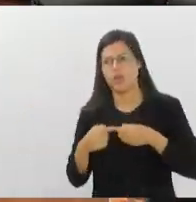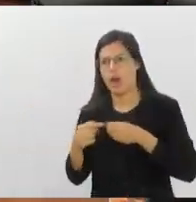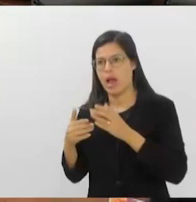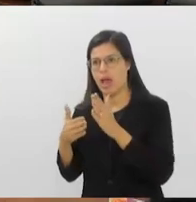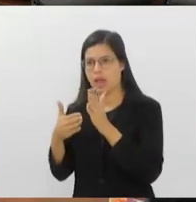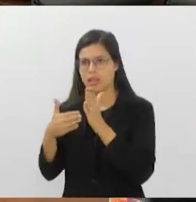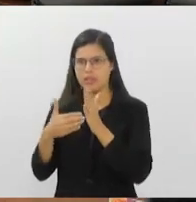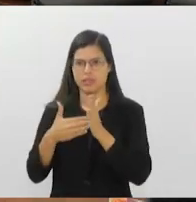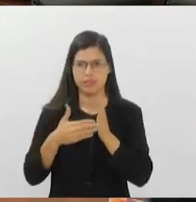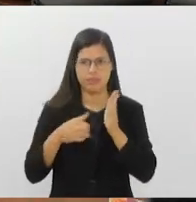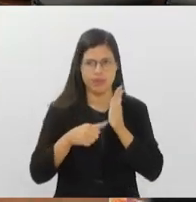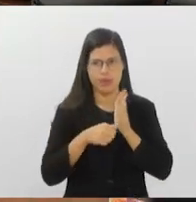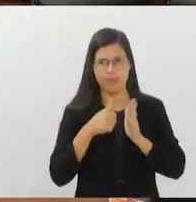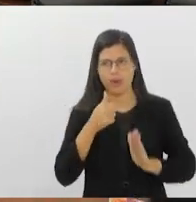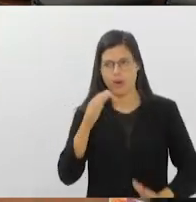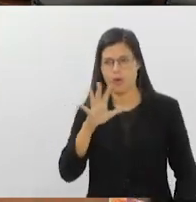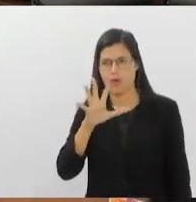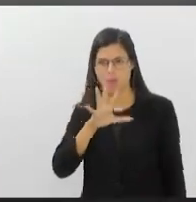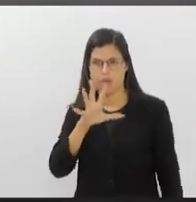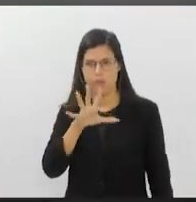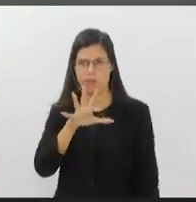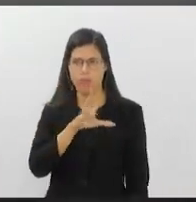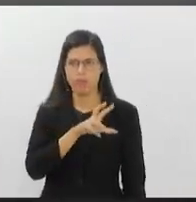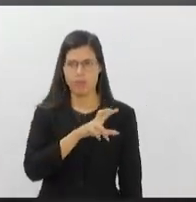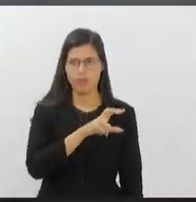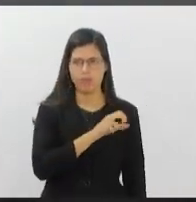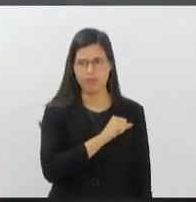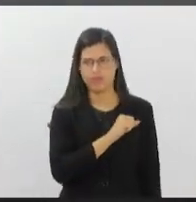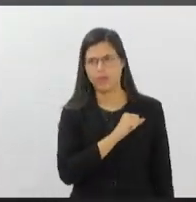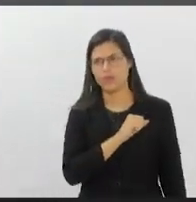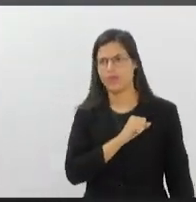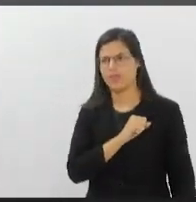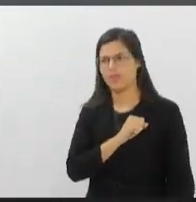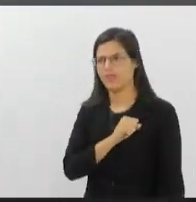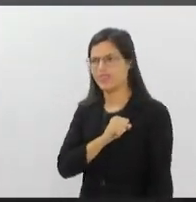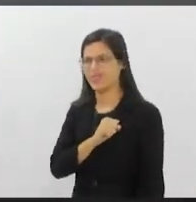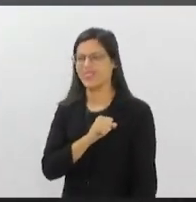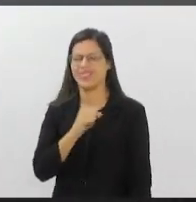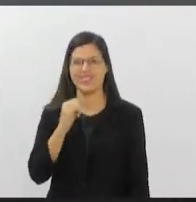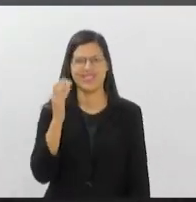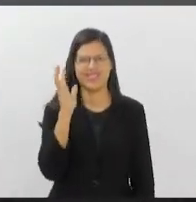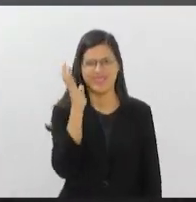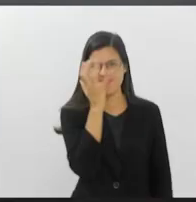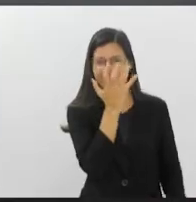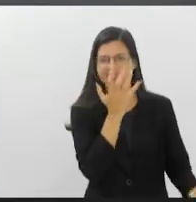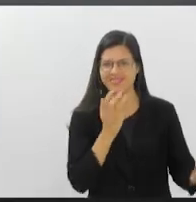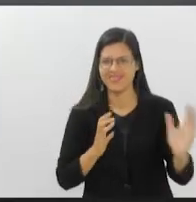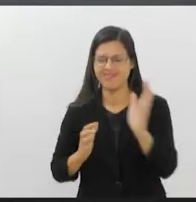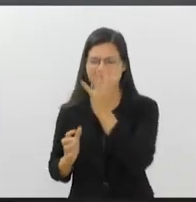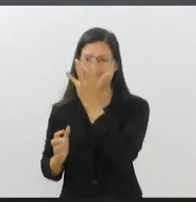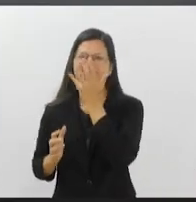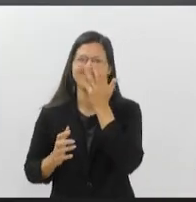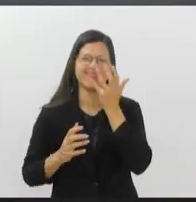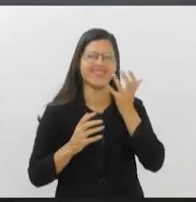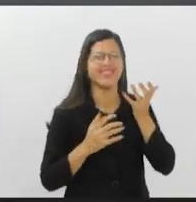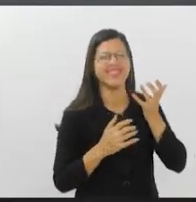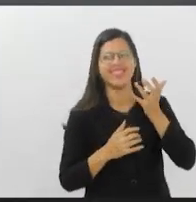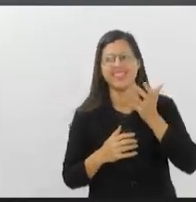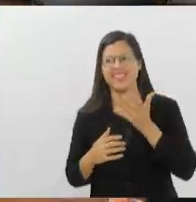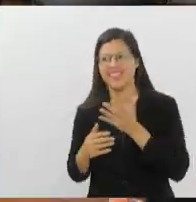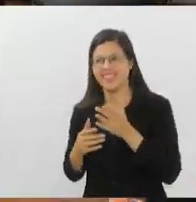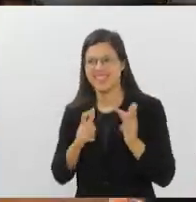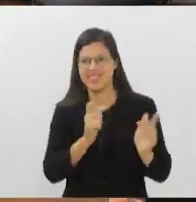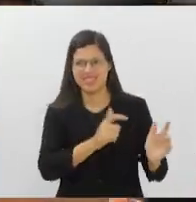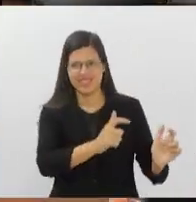Lucina, meu primeiro, e no pé, eu de Pierrot, você, aê,